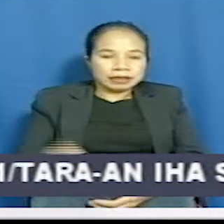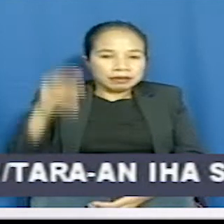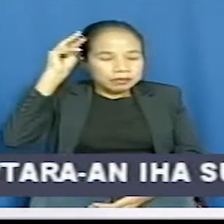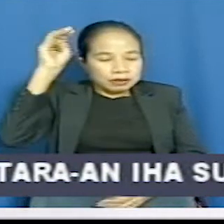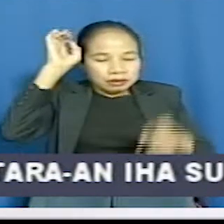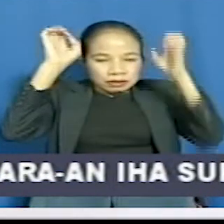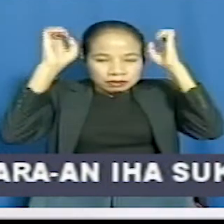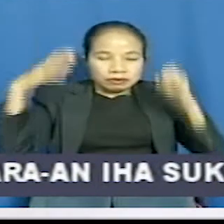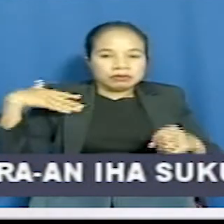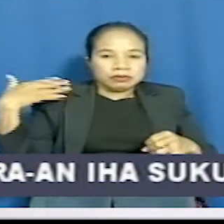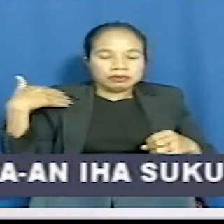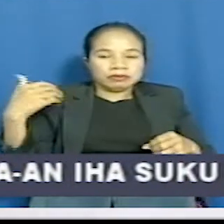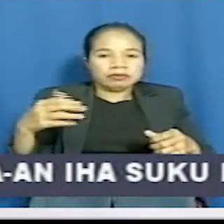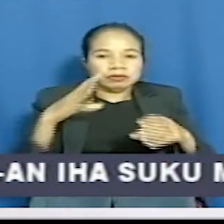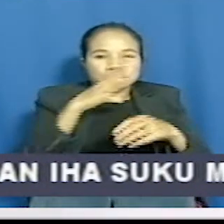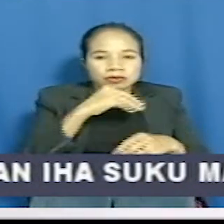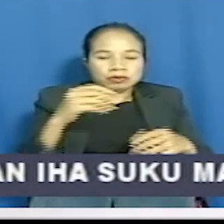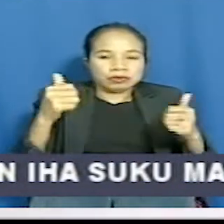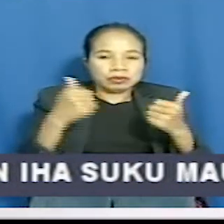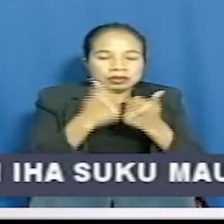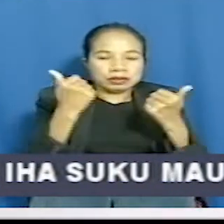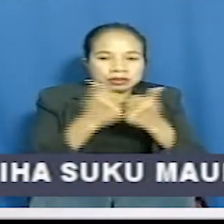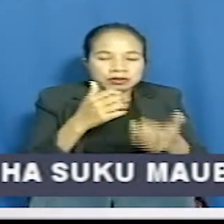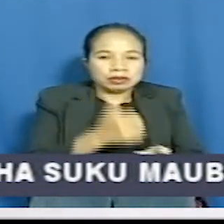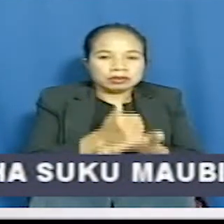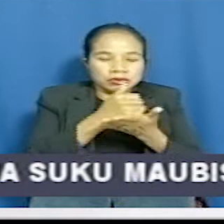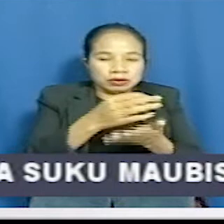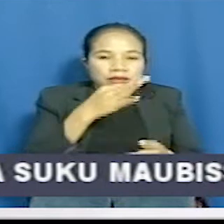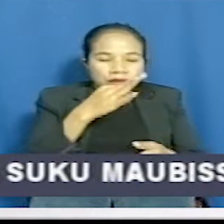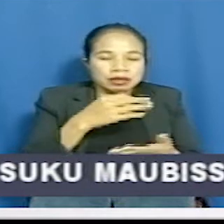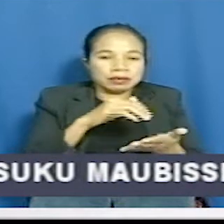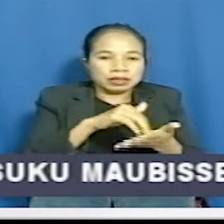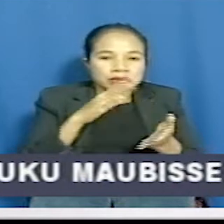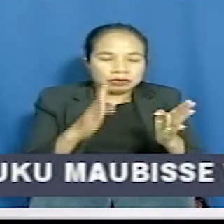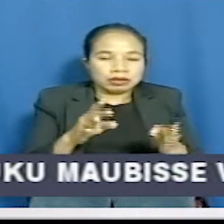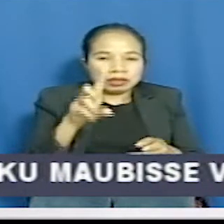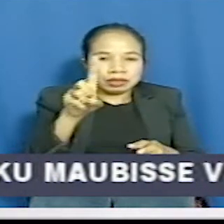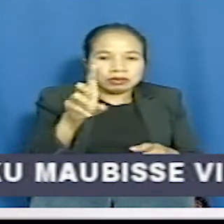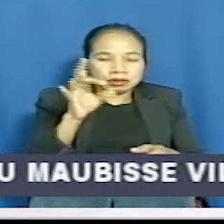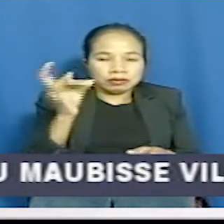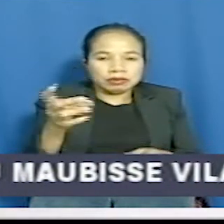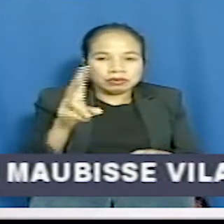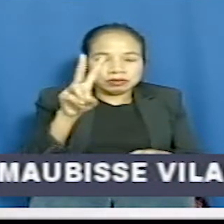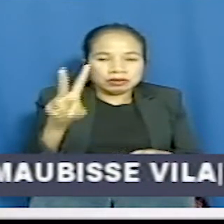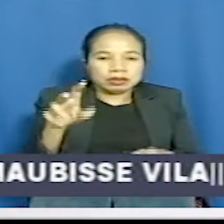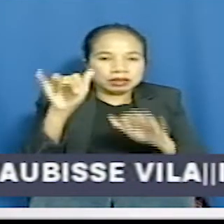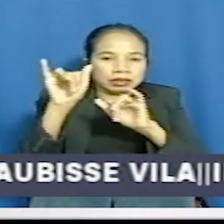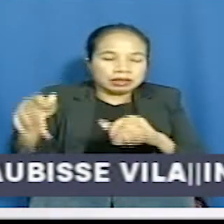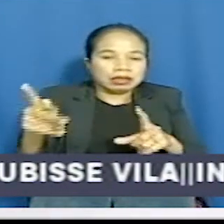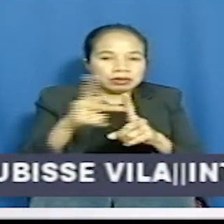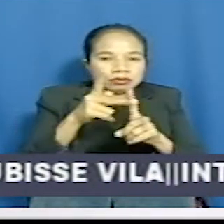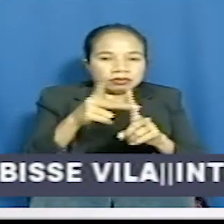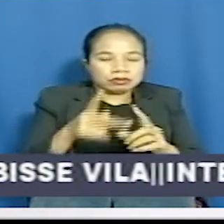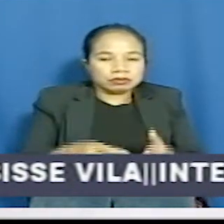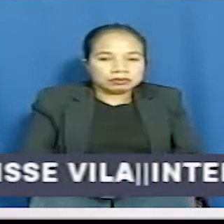Ministério Educação, Juventude e Desporto. Apoio a Ihamba Estudante a torcida Walululu Racing Rua, na Behela e Acos.